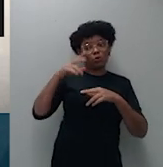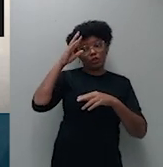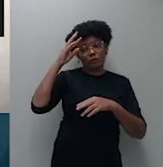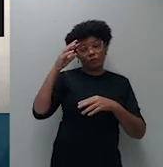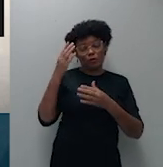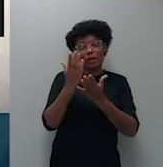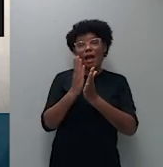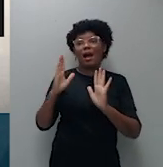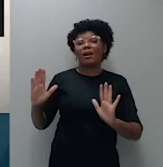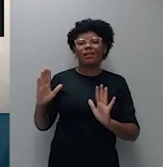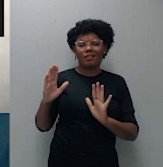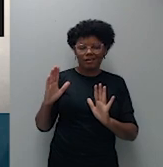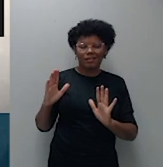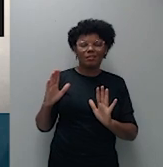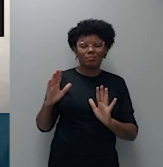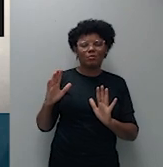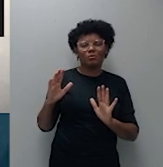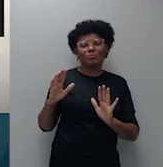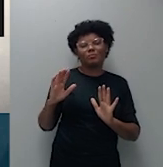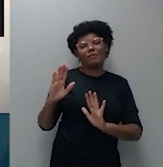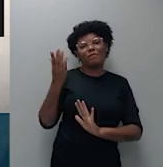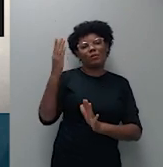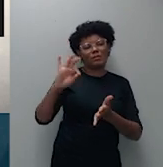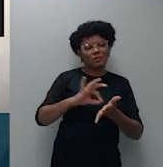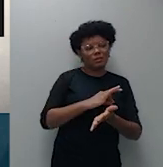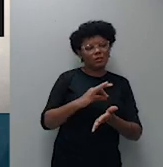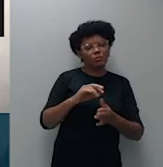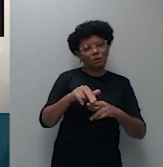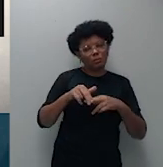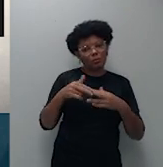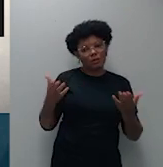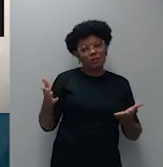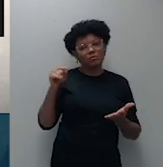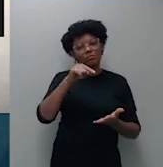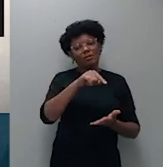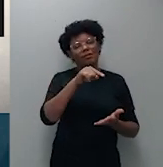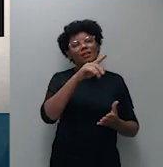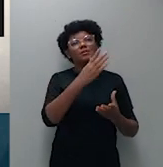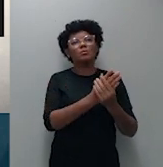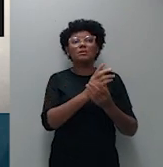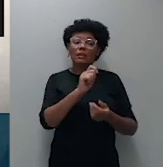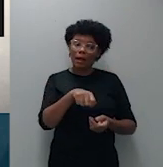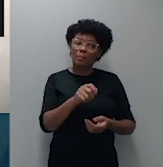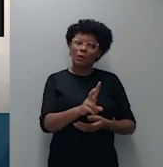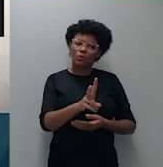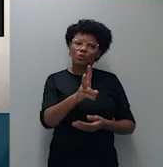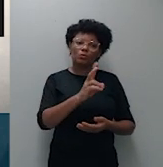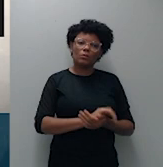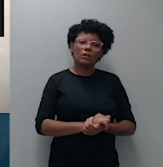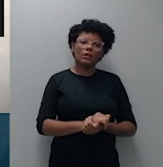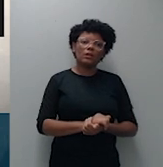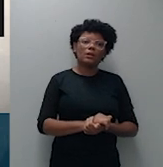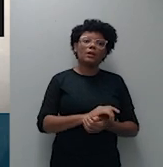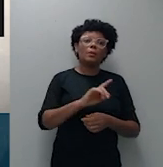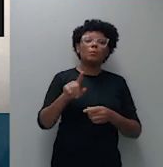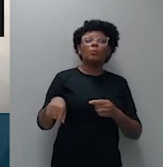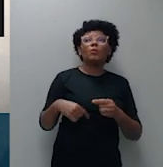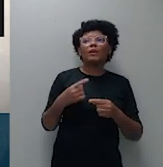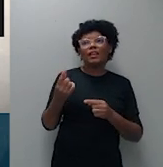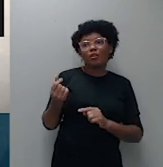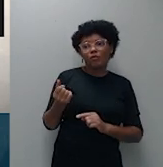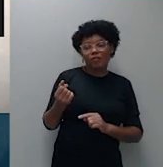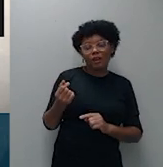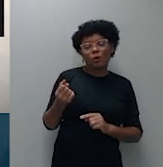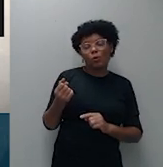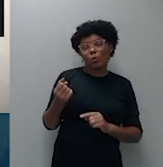extinta a execução com falsidade de assinatura não é por isso que nesse caso eu penso que dá para prosseguir Porque além